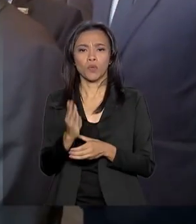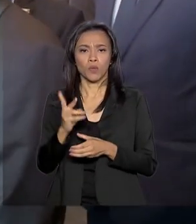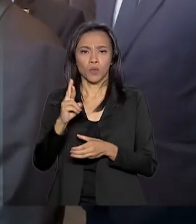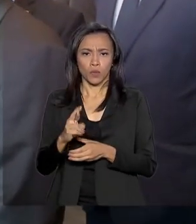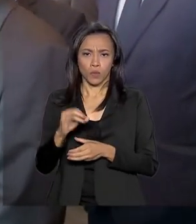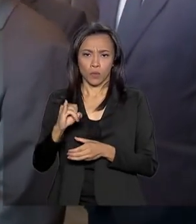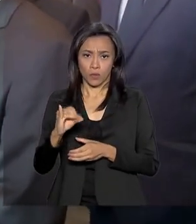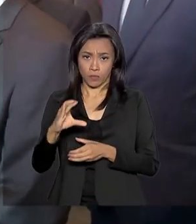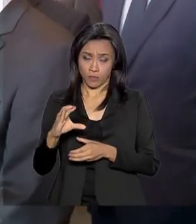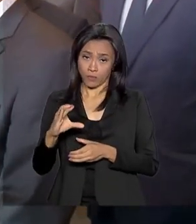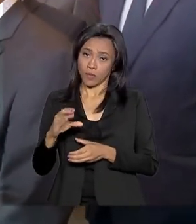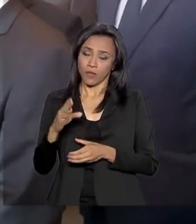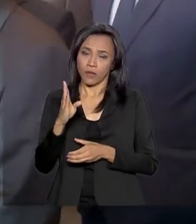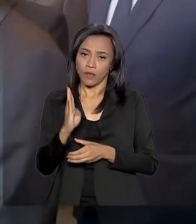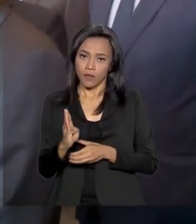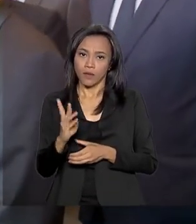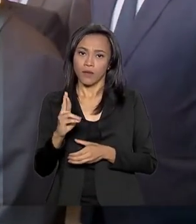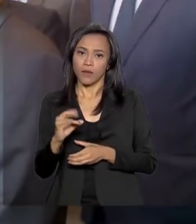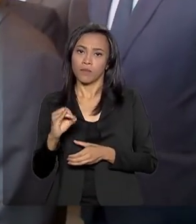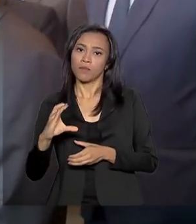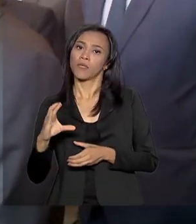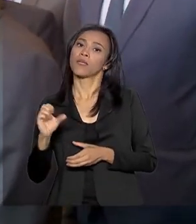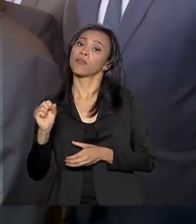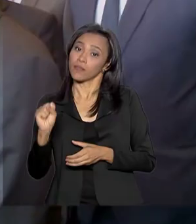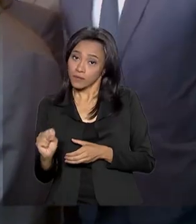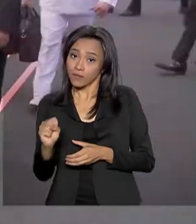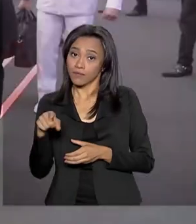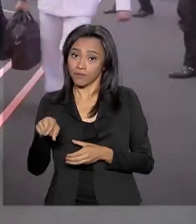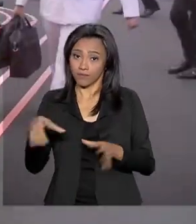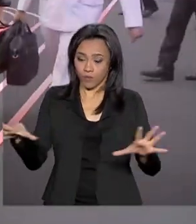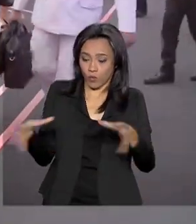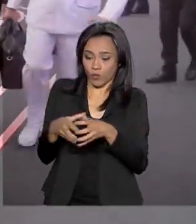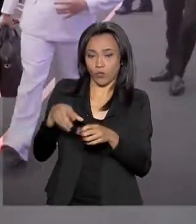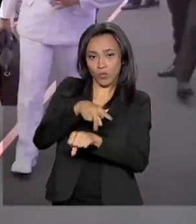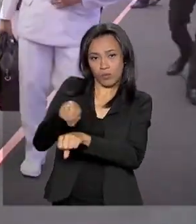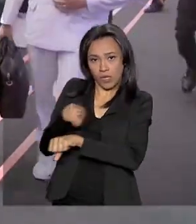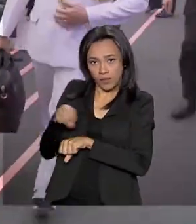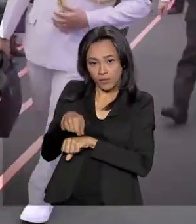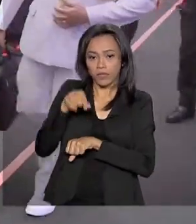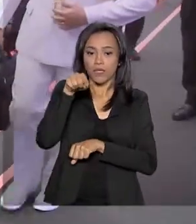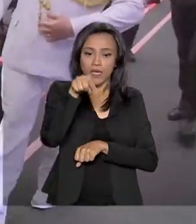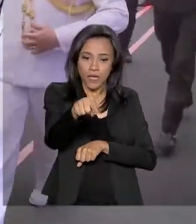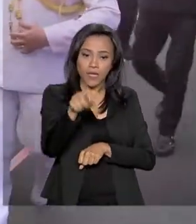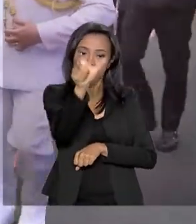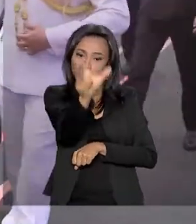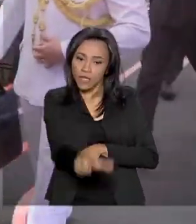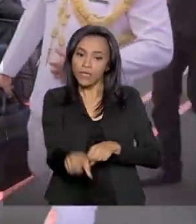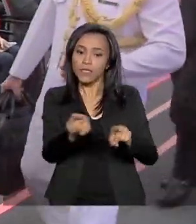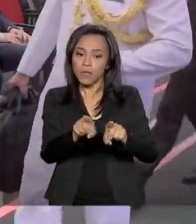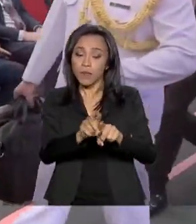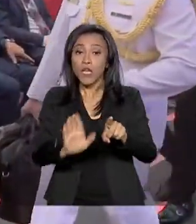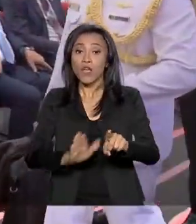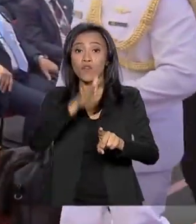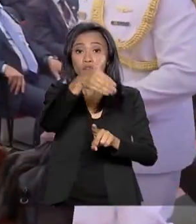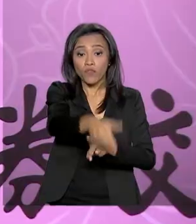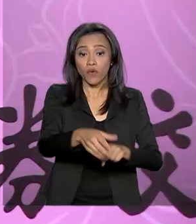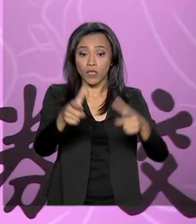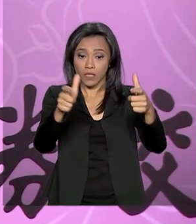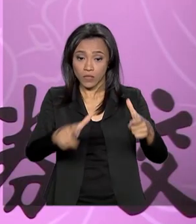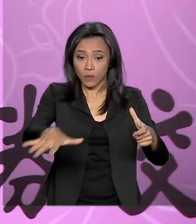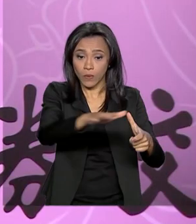reúne brasil rússia índia china e áfrica do sul hamilton mourão também foi a bolsa de valores de xangai